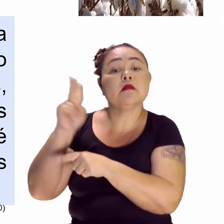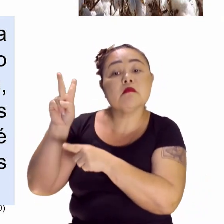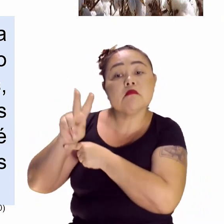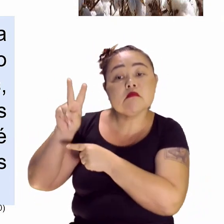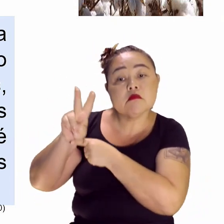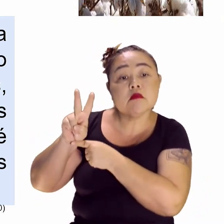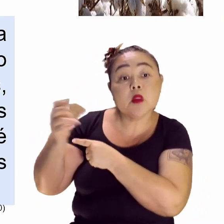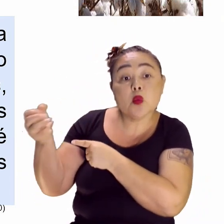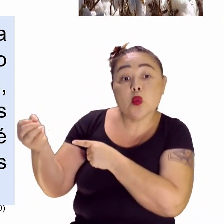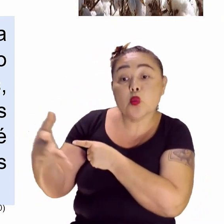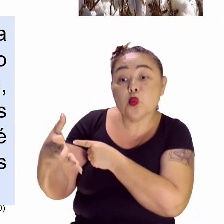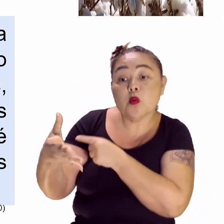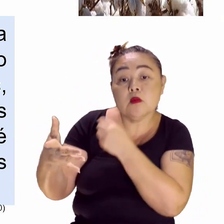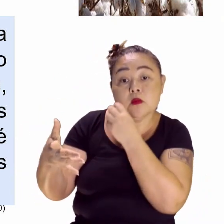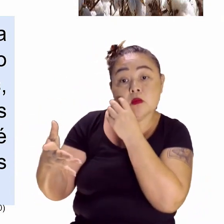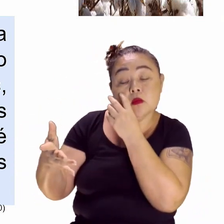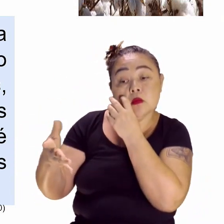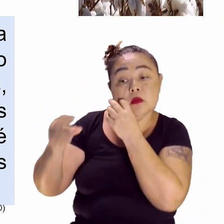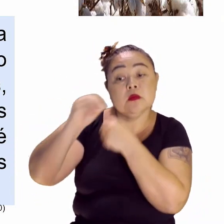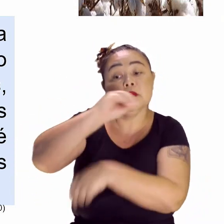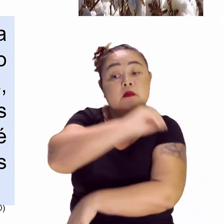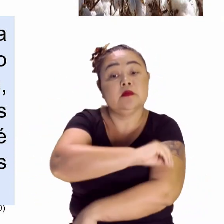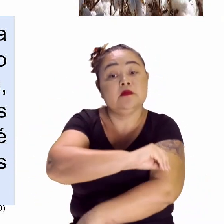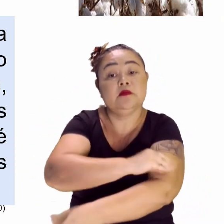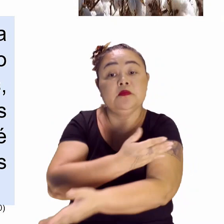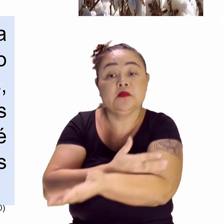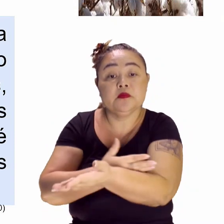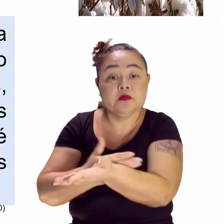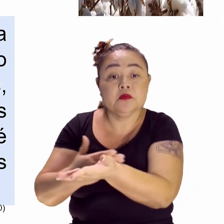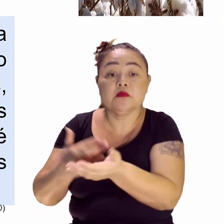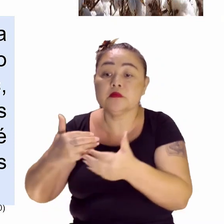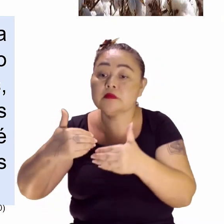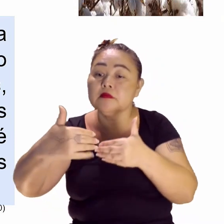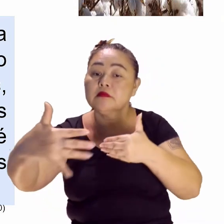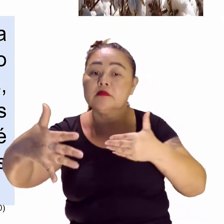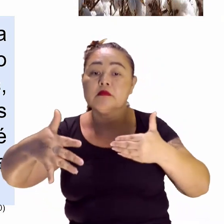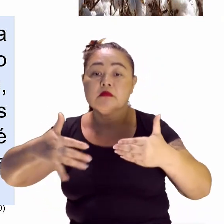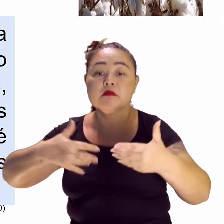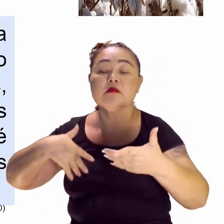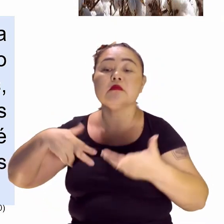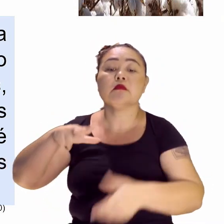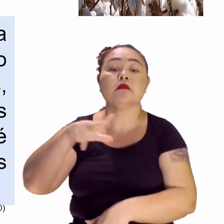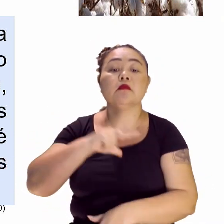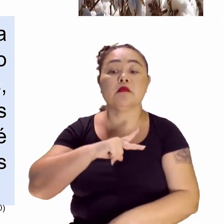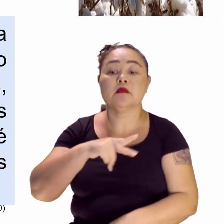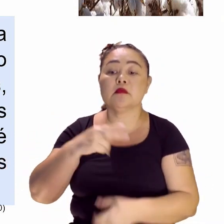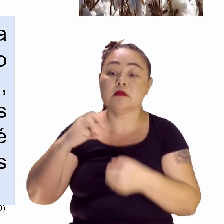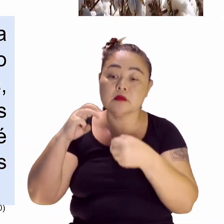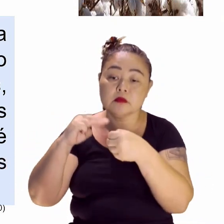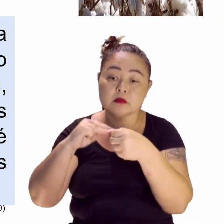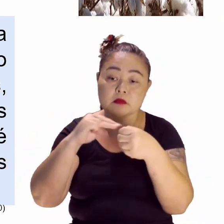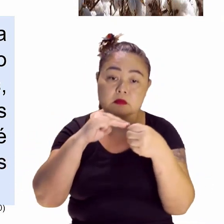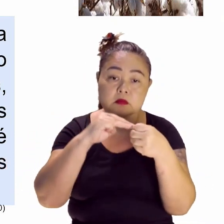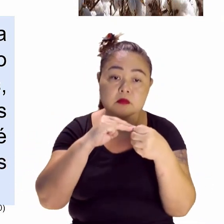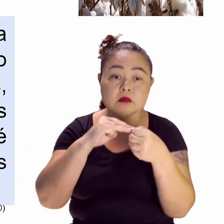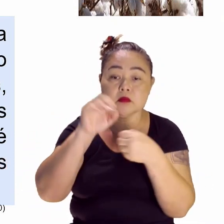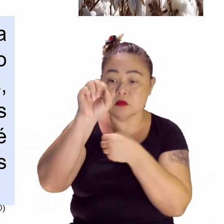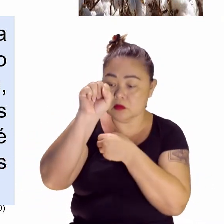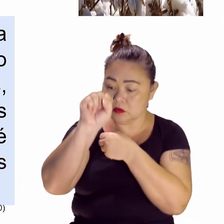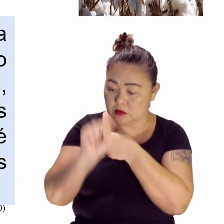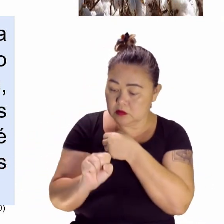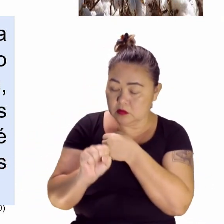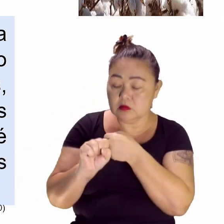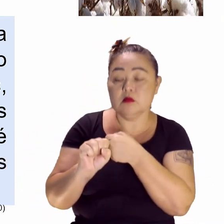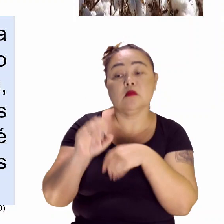é nova quando a gente fala do algodão mas tem ganhar espaços os municípios principalmente que da região sul de